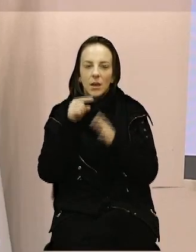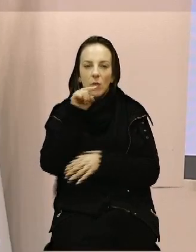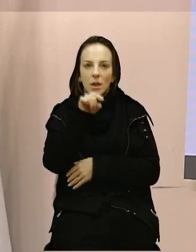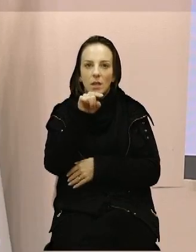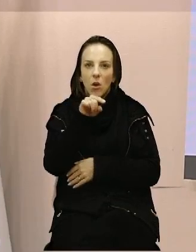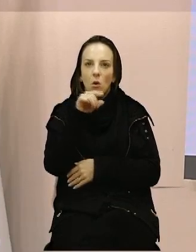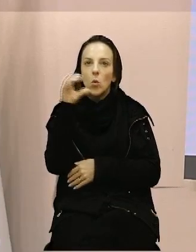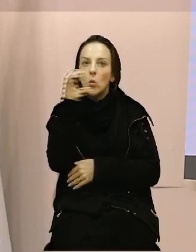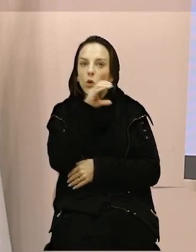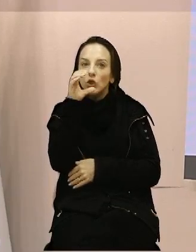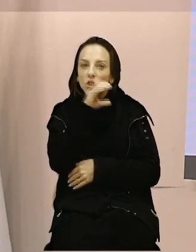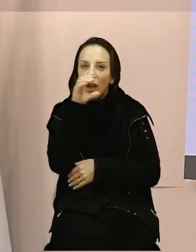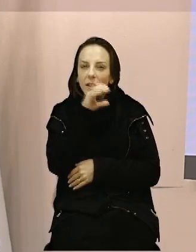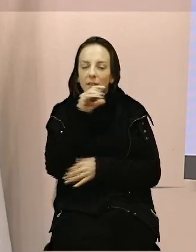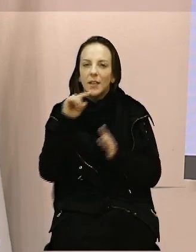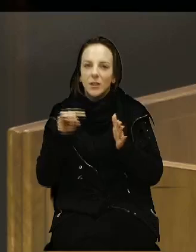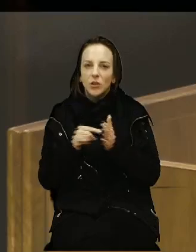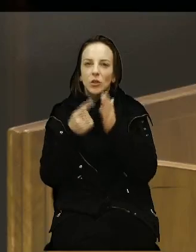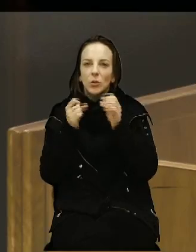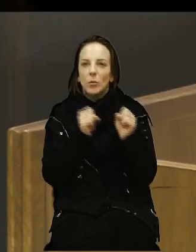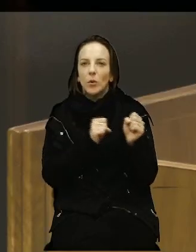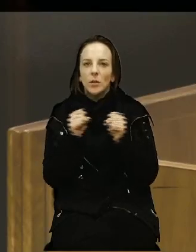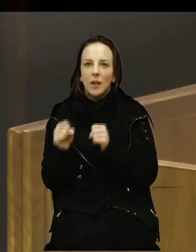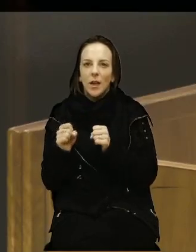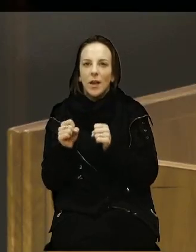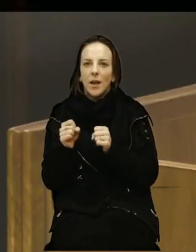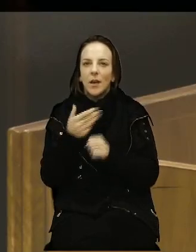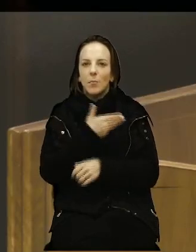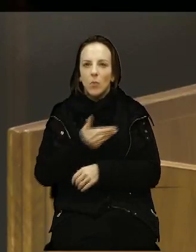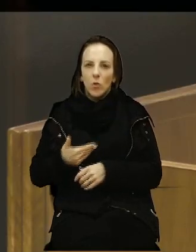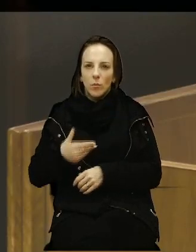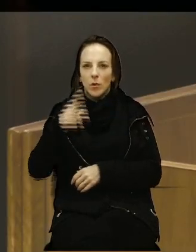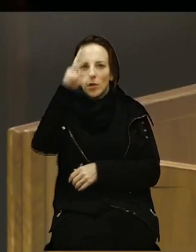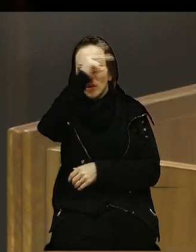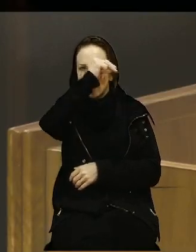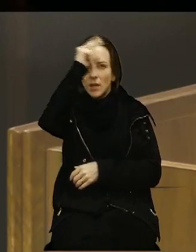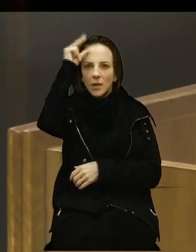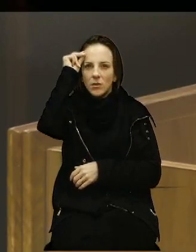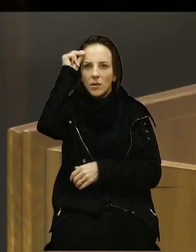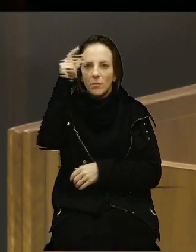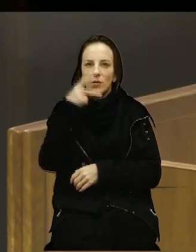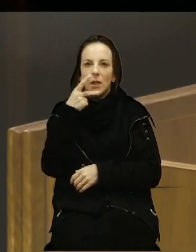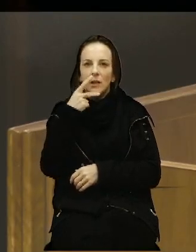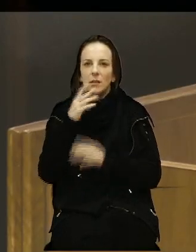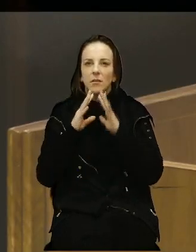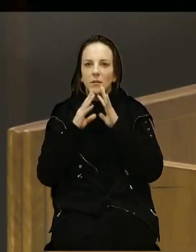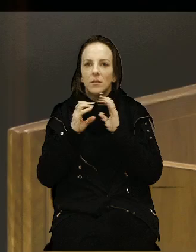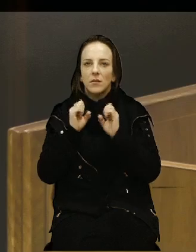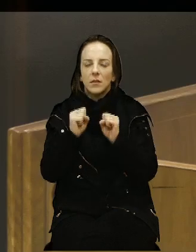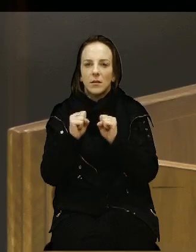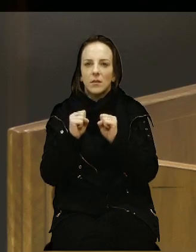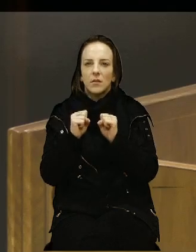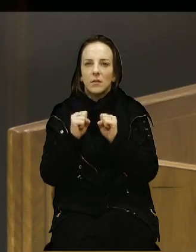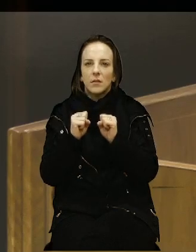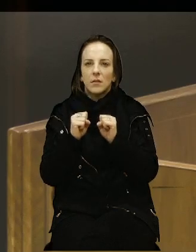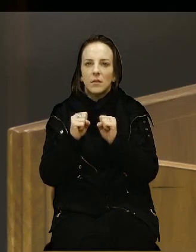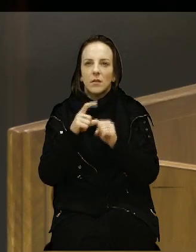urgência, indica o Poder Público Municipal através, né, da Secretaria competente que faça a poda